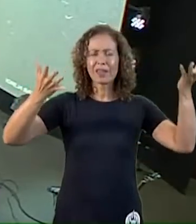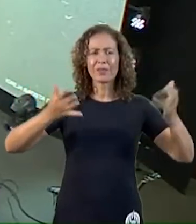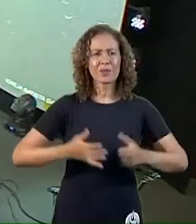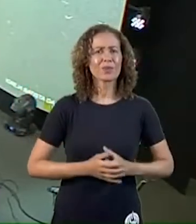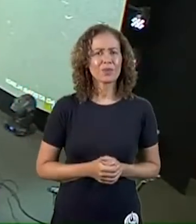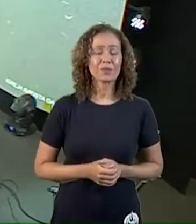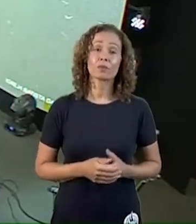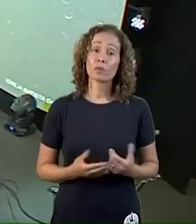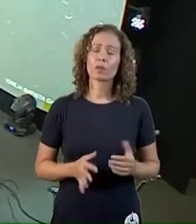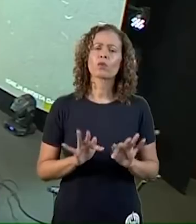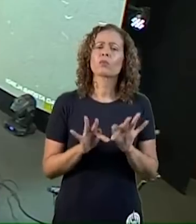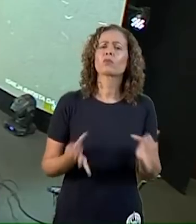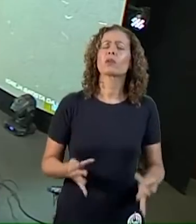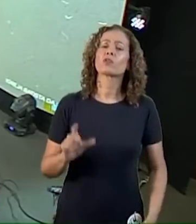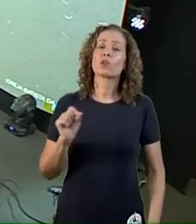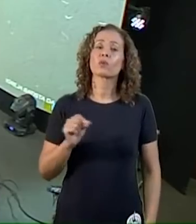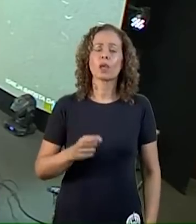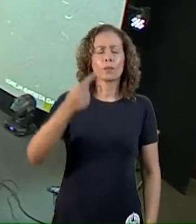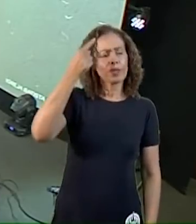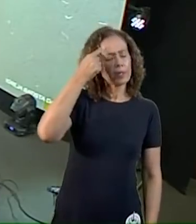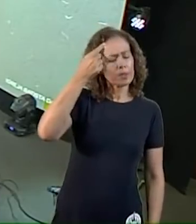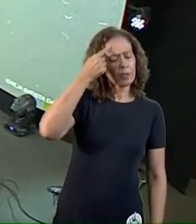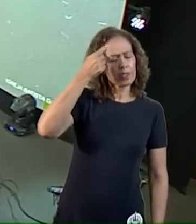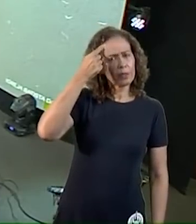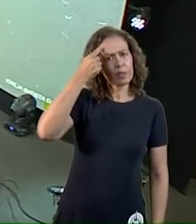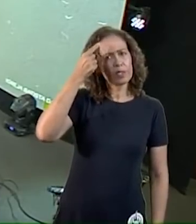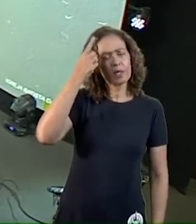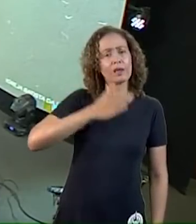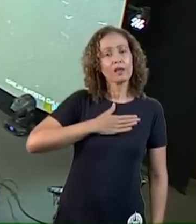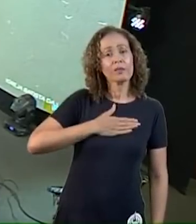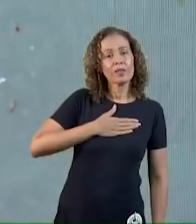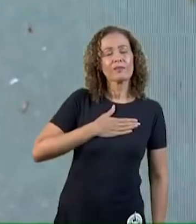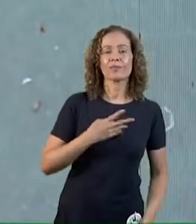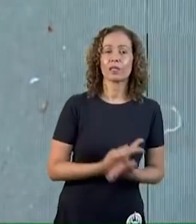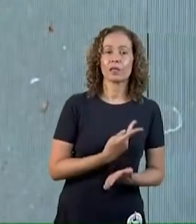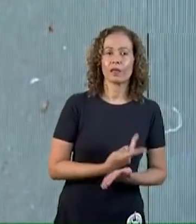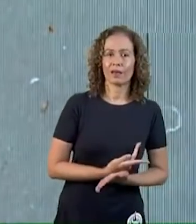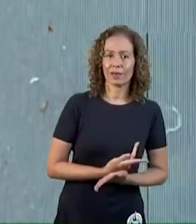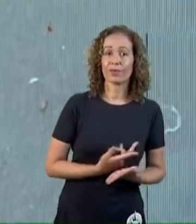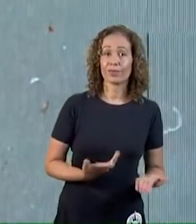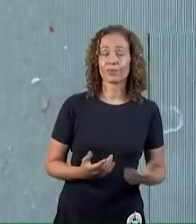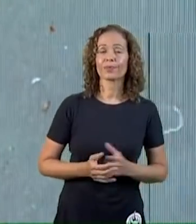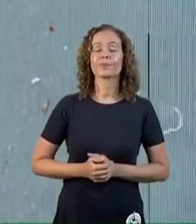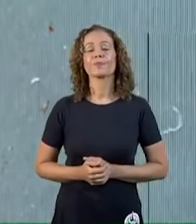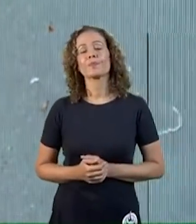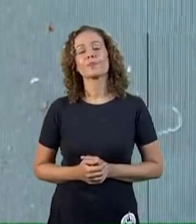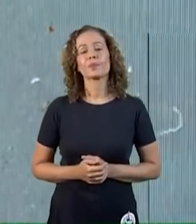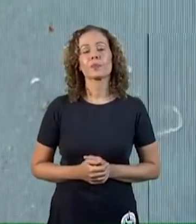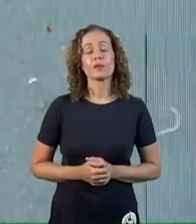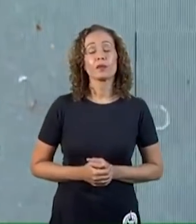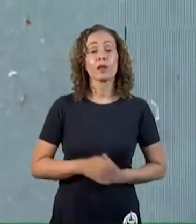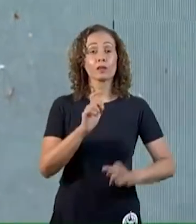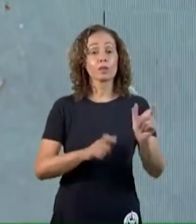Humildade não é pensar mais de si mesmo, nem menos de si mesmo. É pensar menos em si mesmo. As pessoas